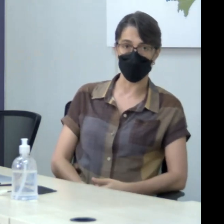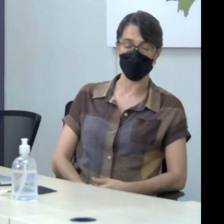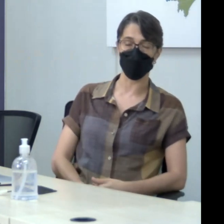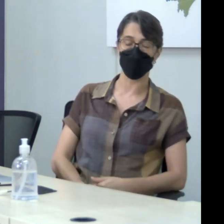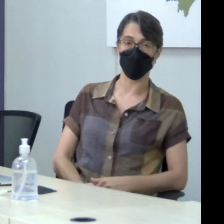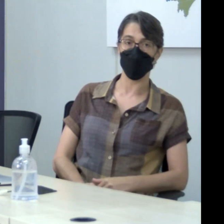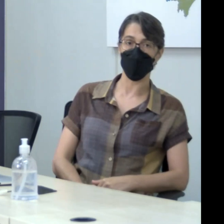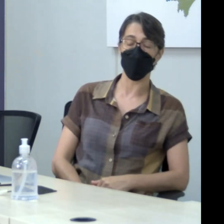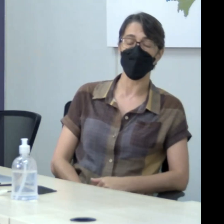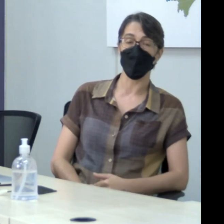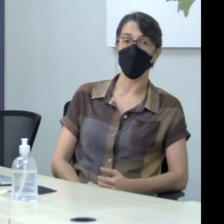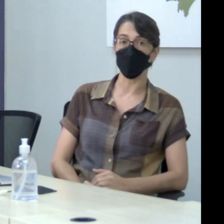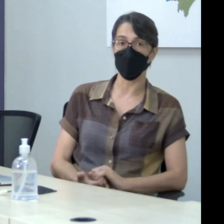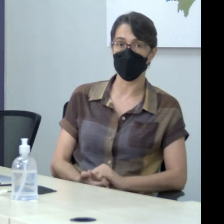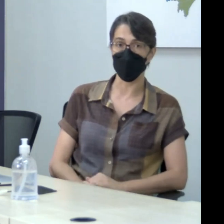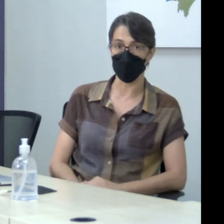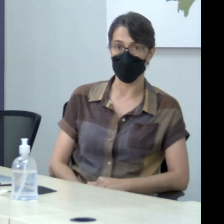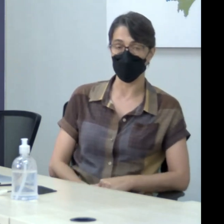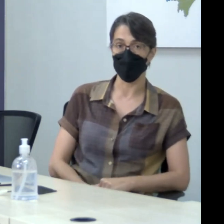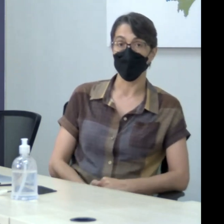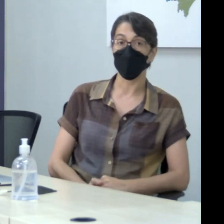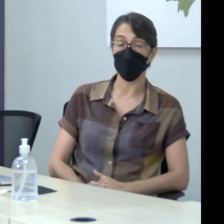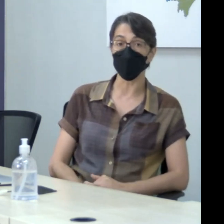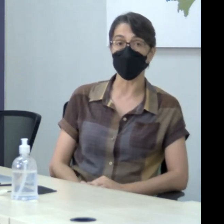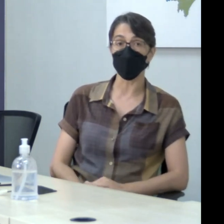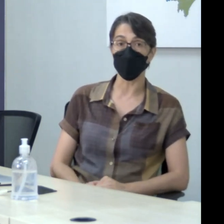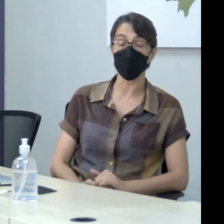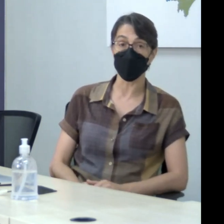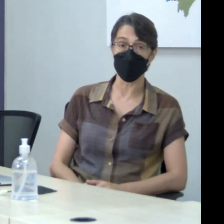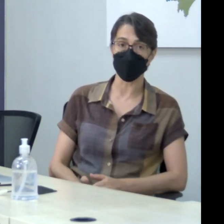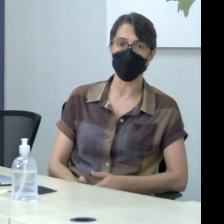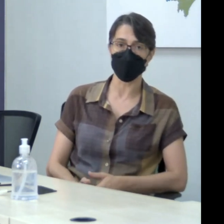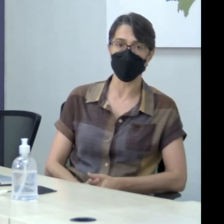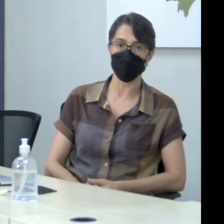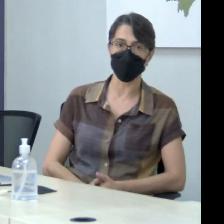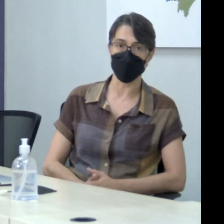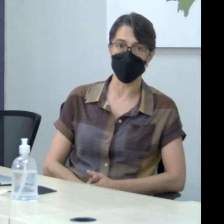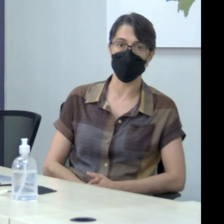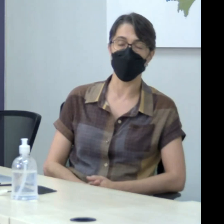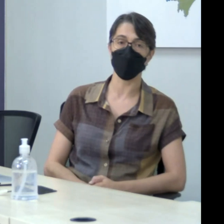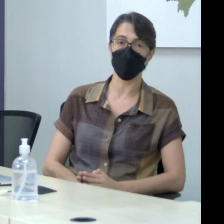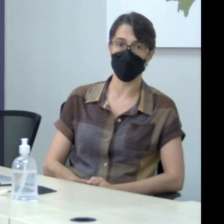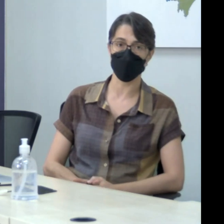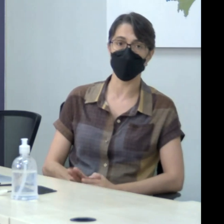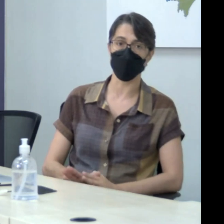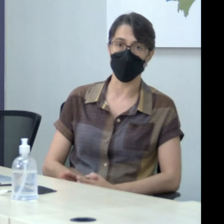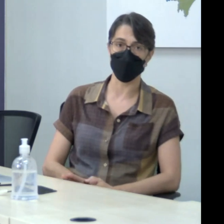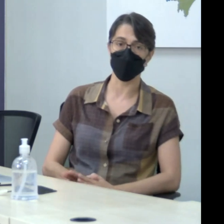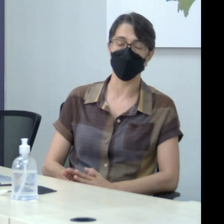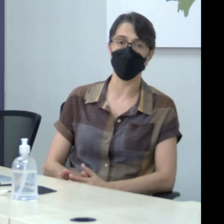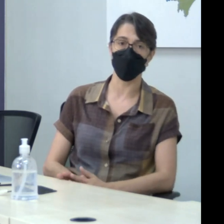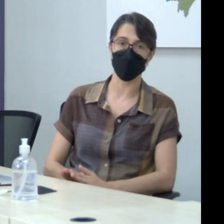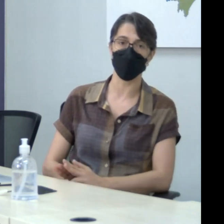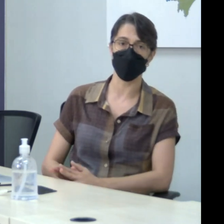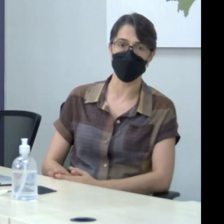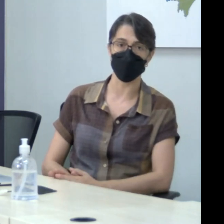Coordenação Estadual vamos avaliar e autorizar ou não quem nós autorizamos até acesso ao sente as pessoas que